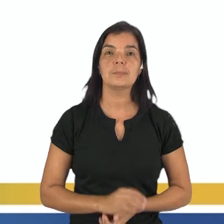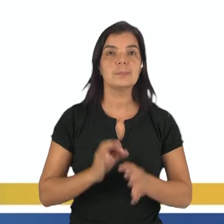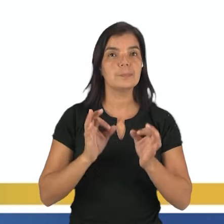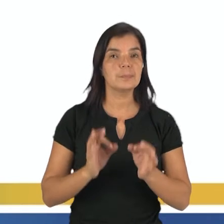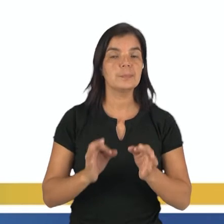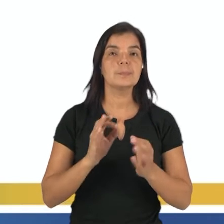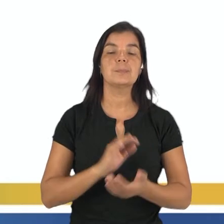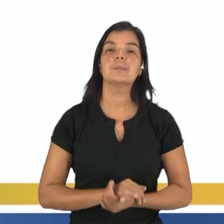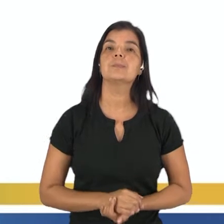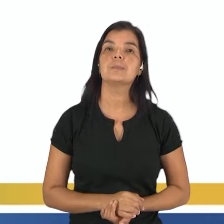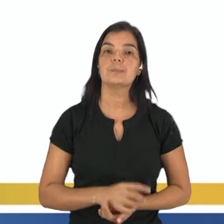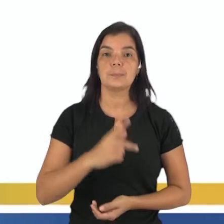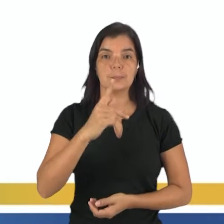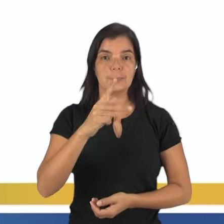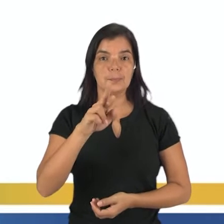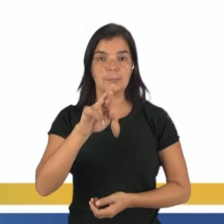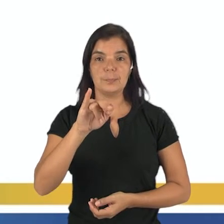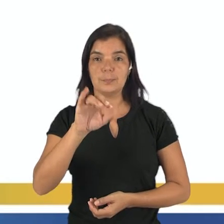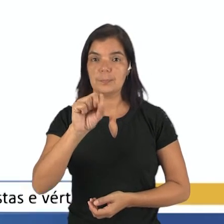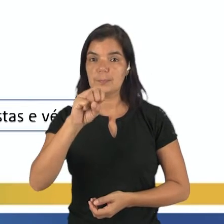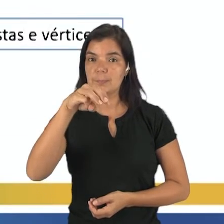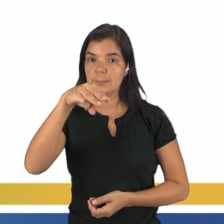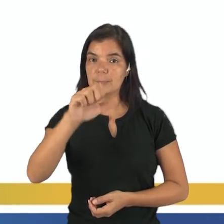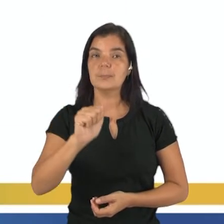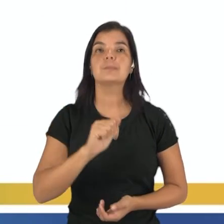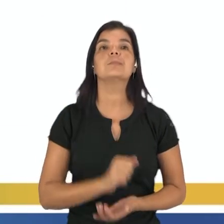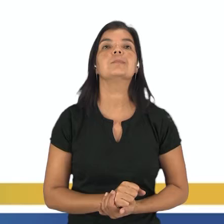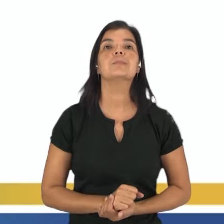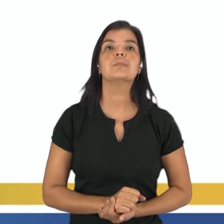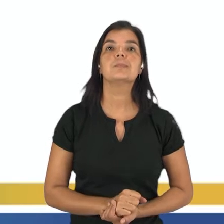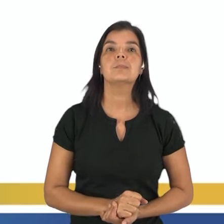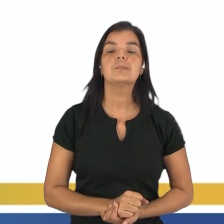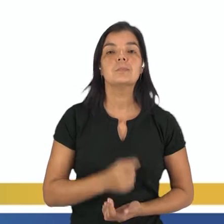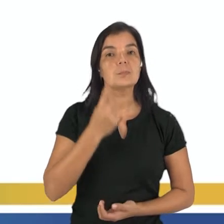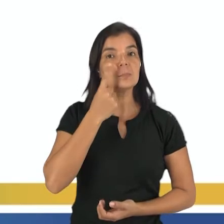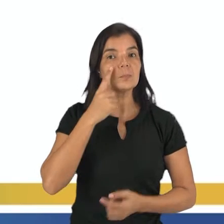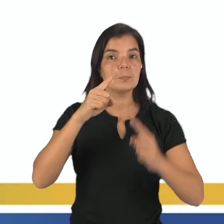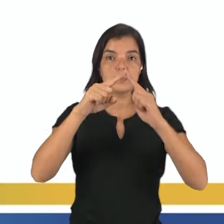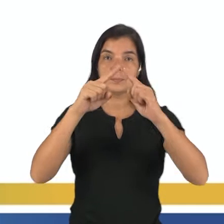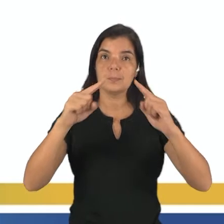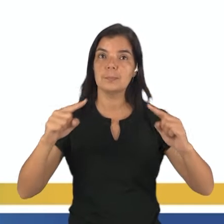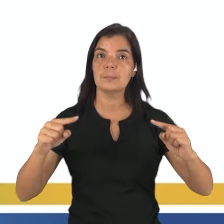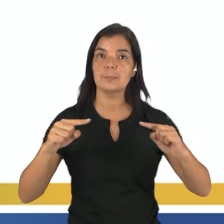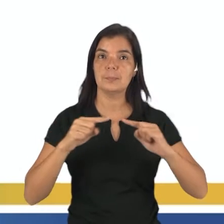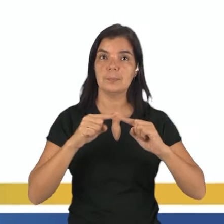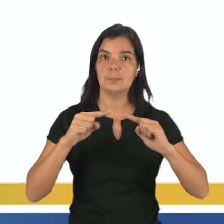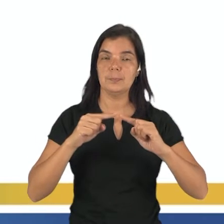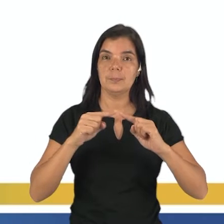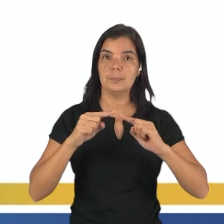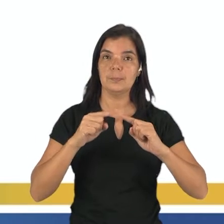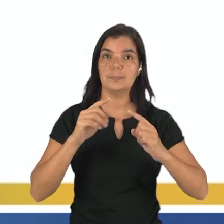certo? Nesse prisma. Muito bem. Observe a pirâmide